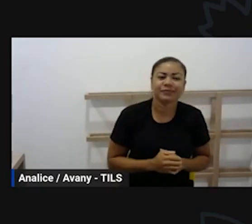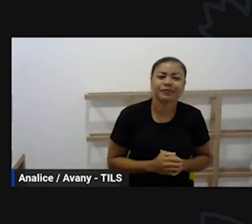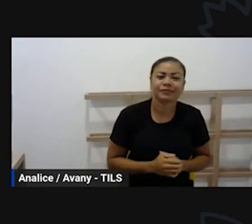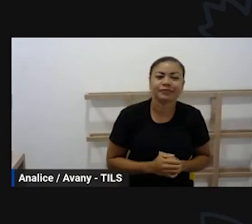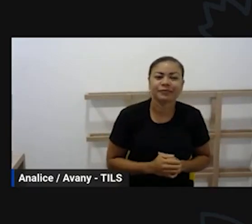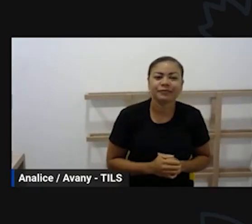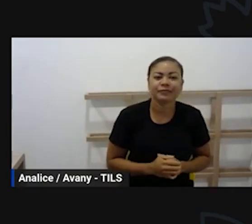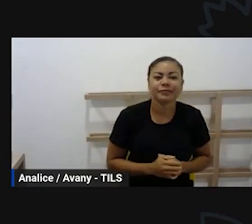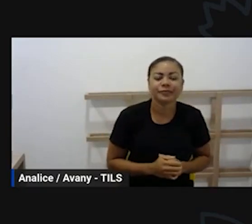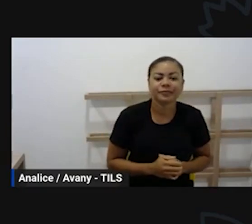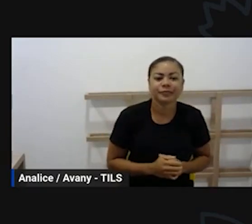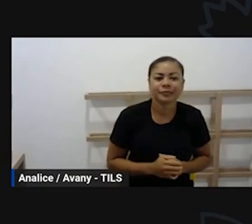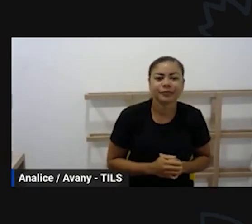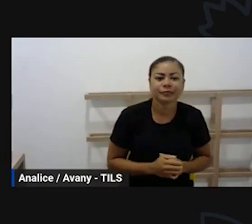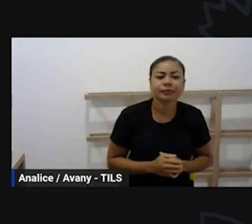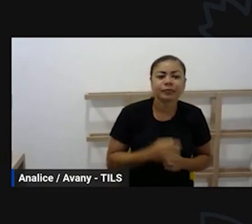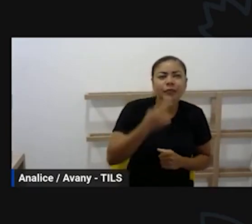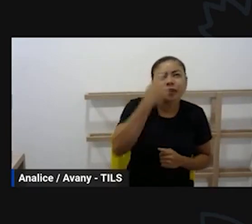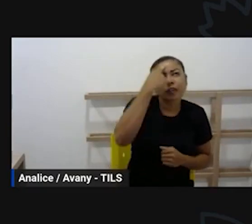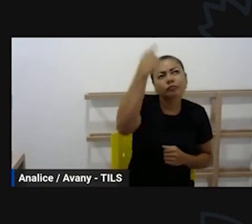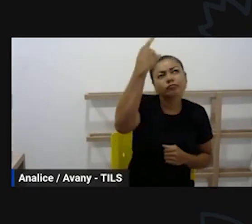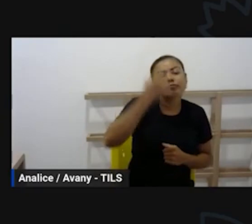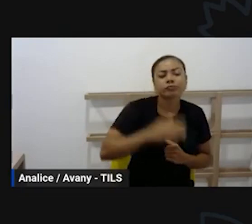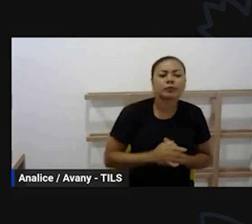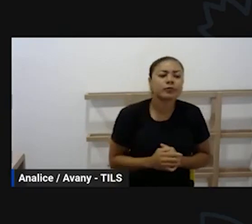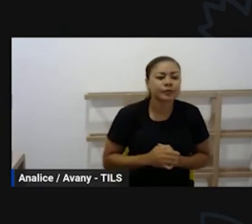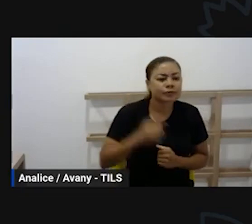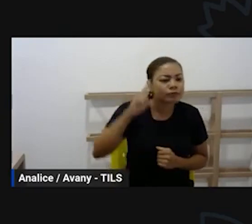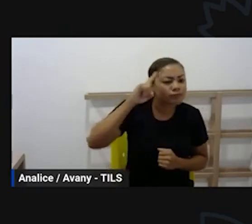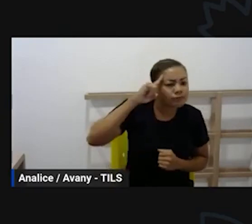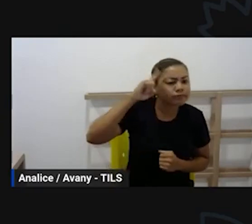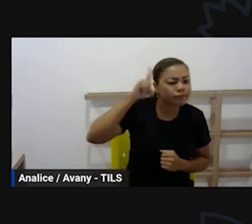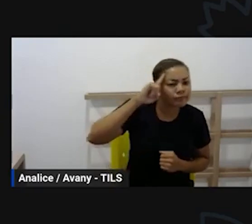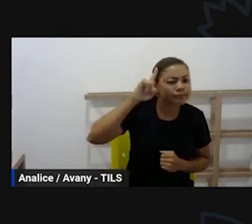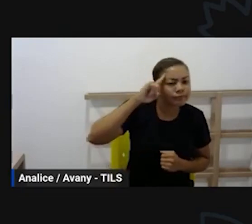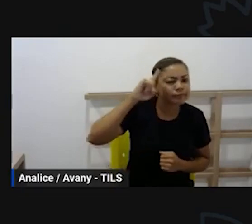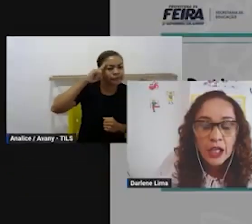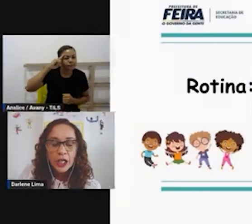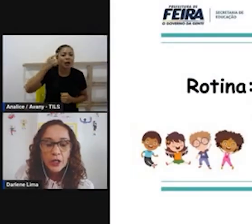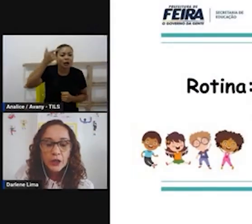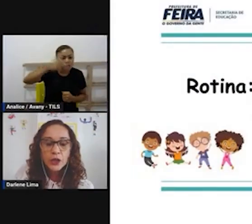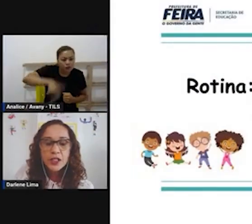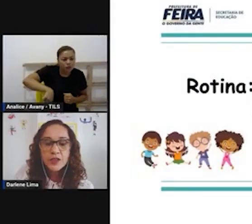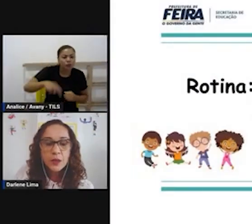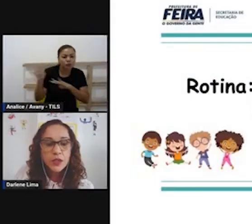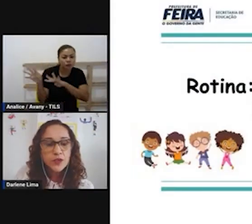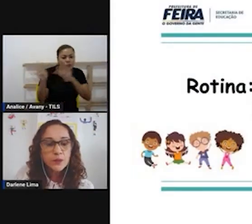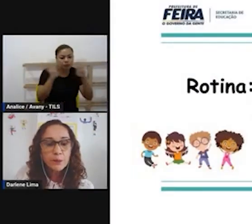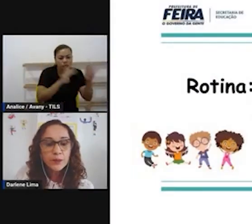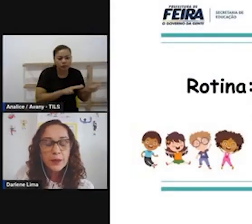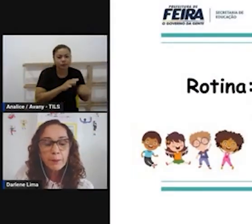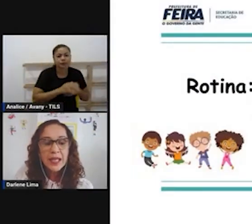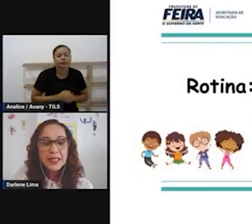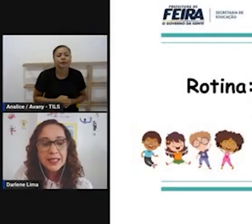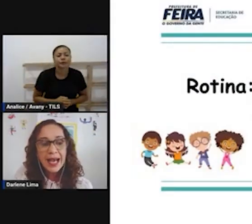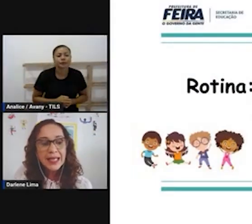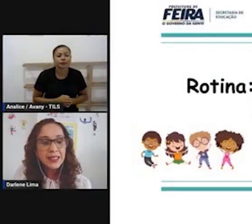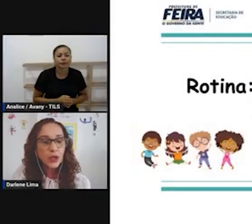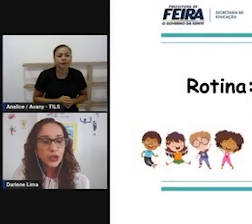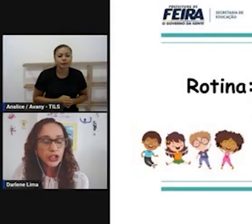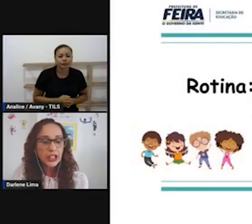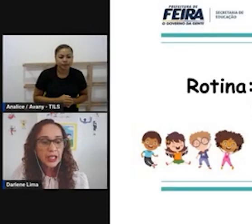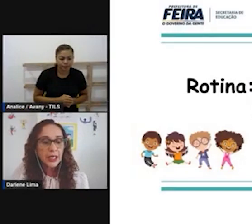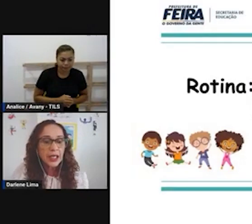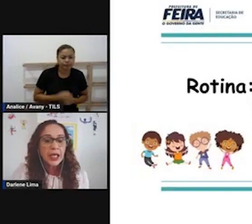E aí, pensando nessa rotina, aí eu vou pedir a Gabi agora que volte com os slides, nós vamos pensar